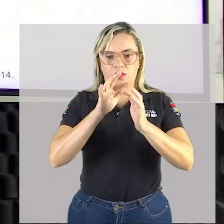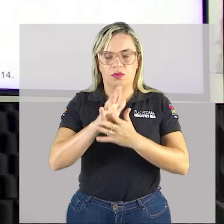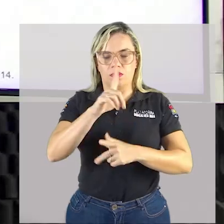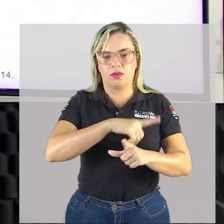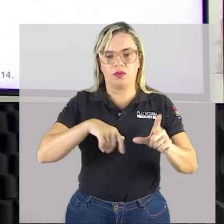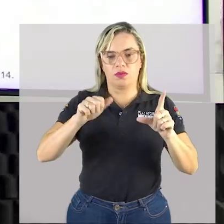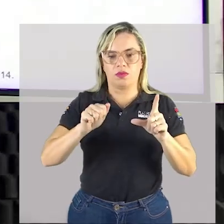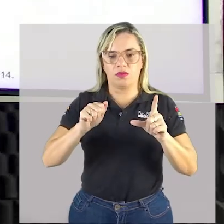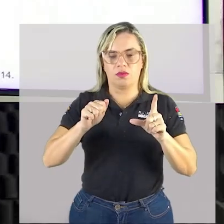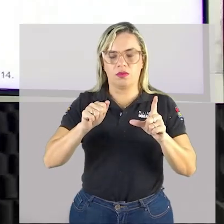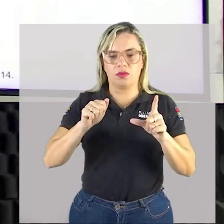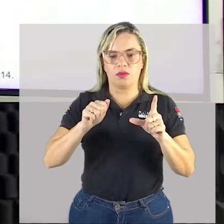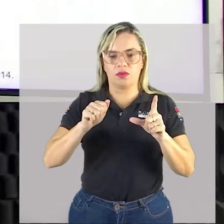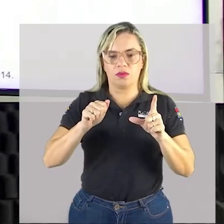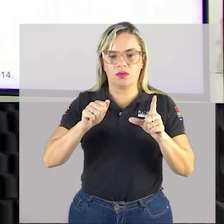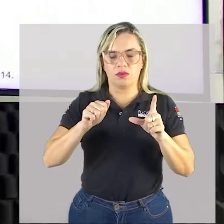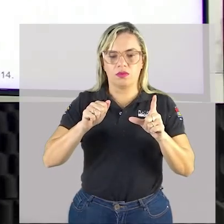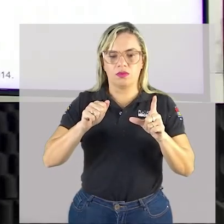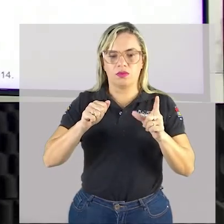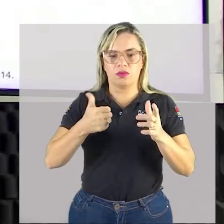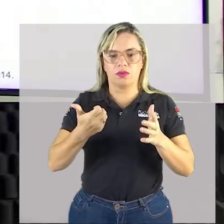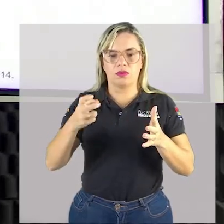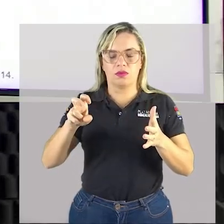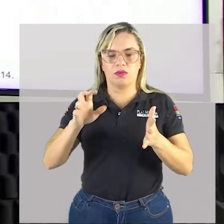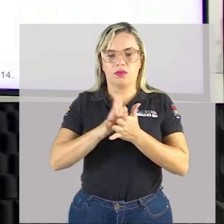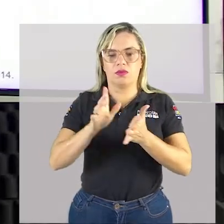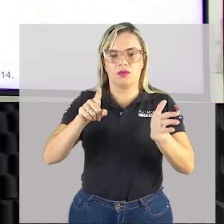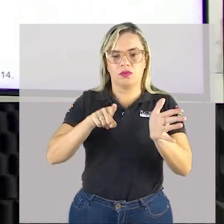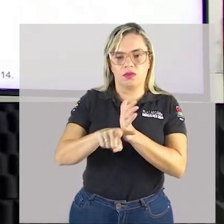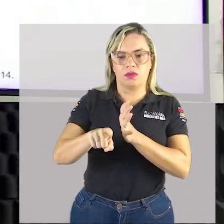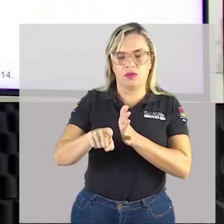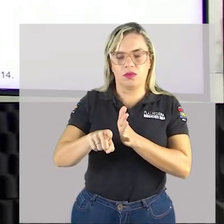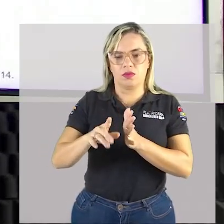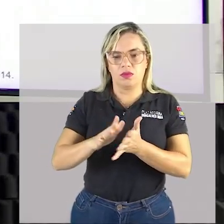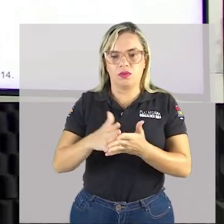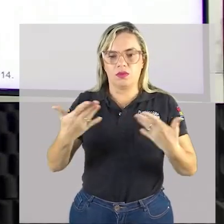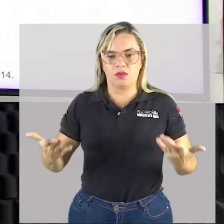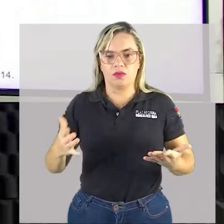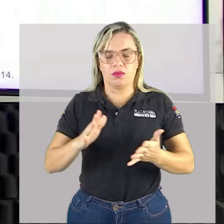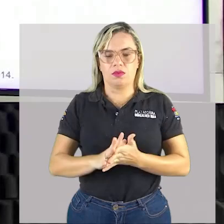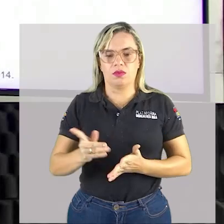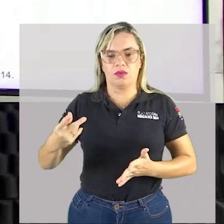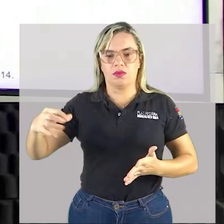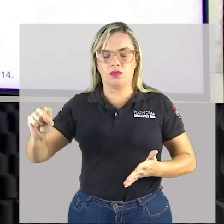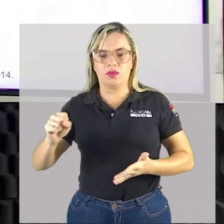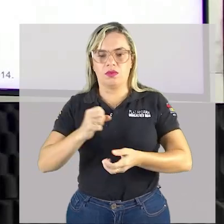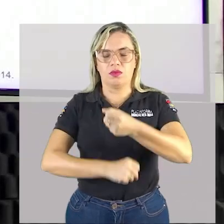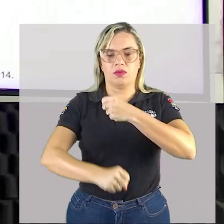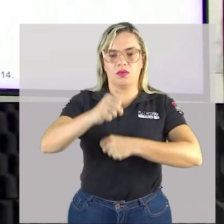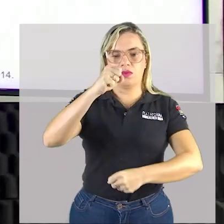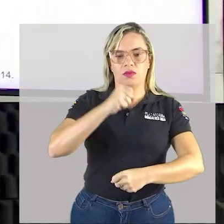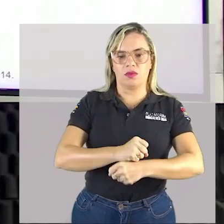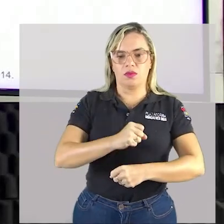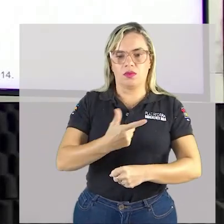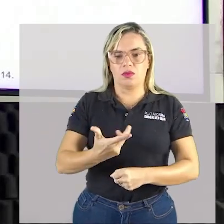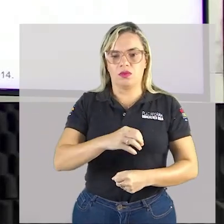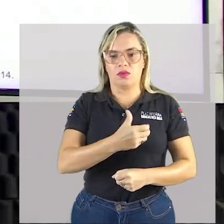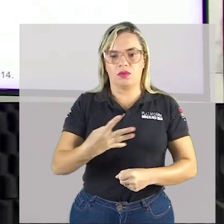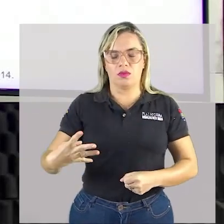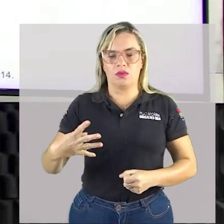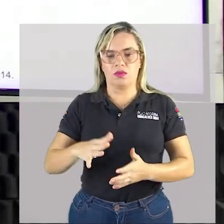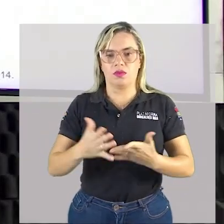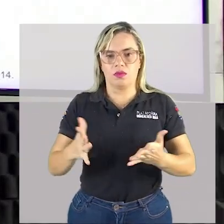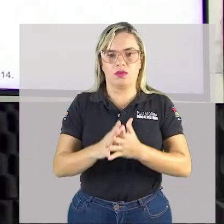A, tá? Questão 15, PAS 2014,